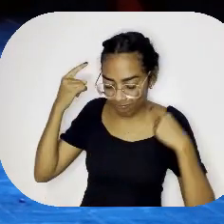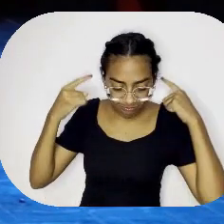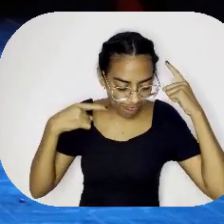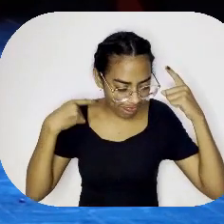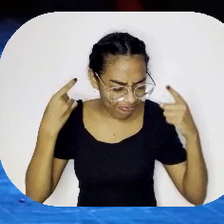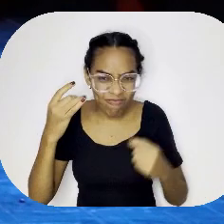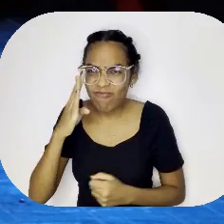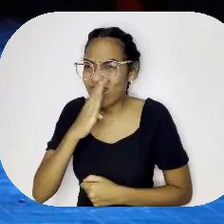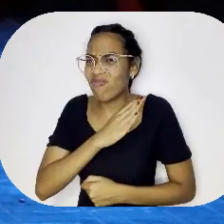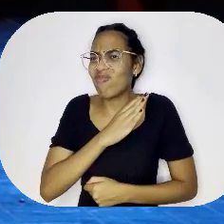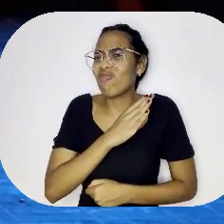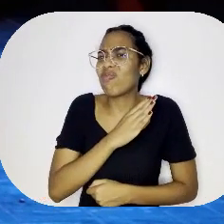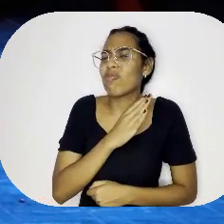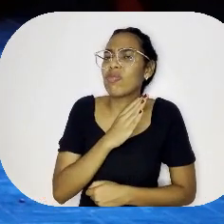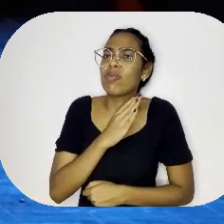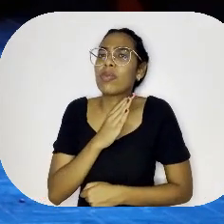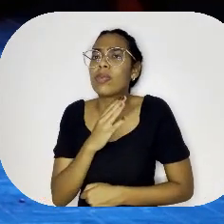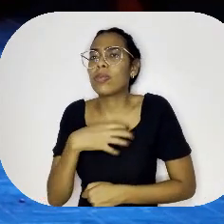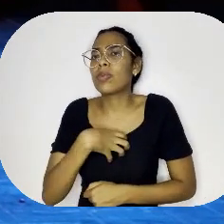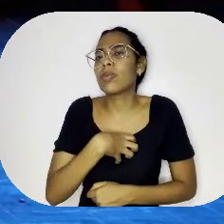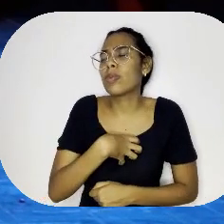Triste ou coma,